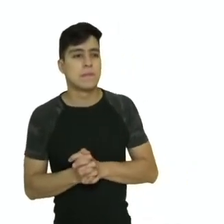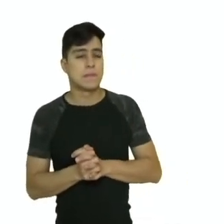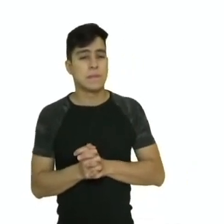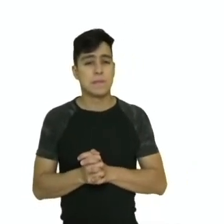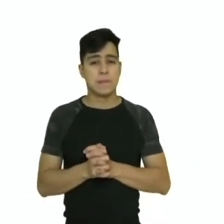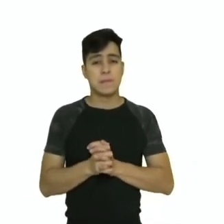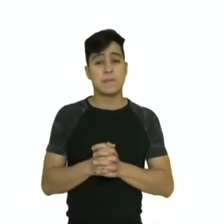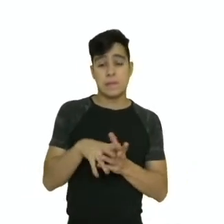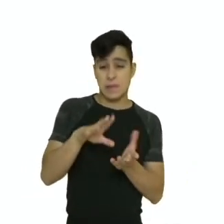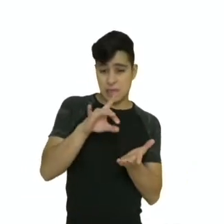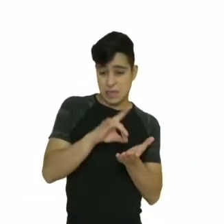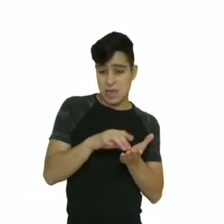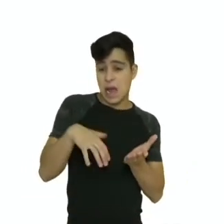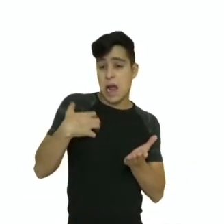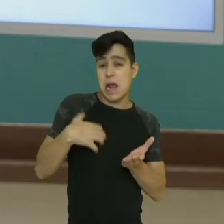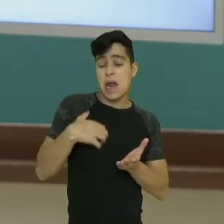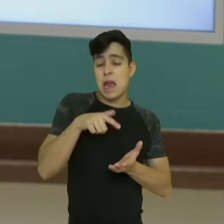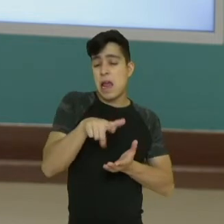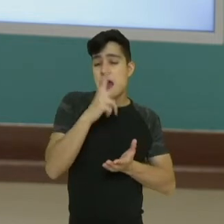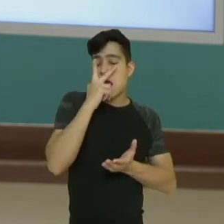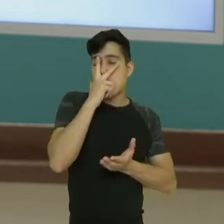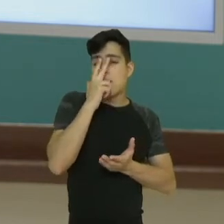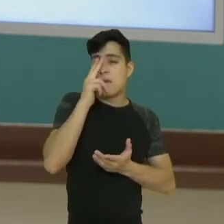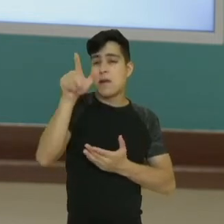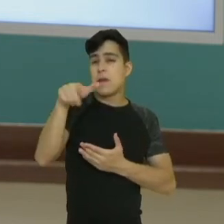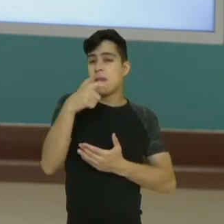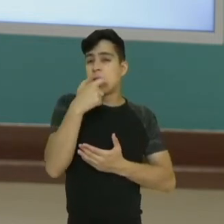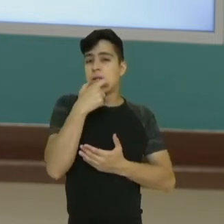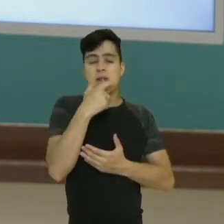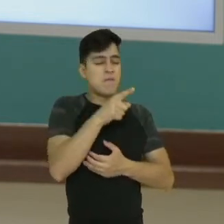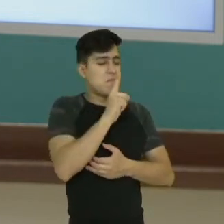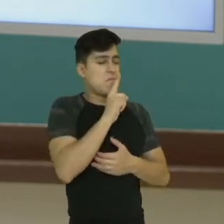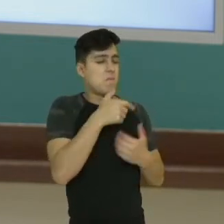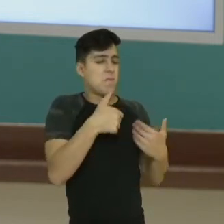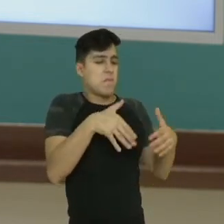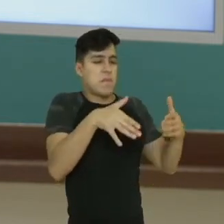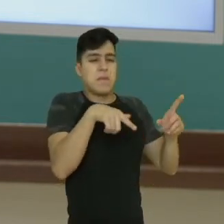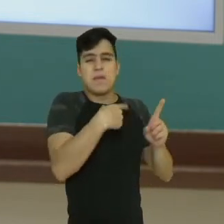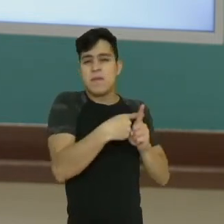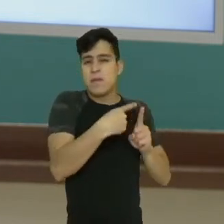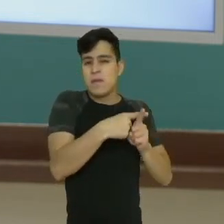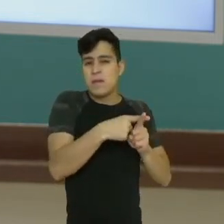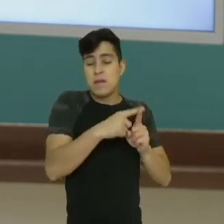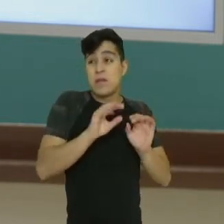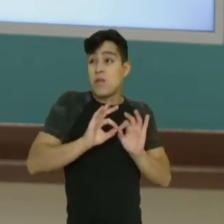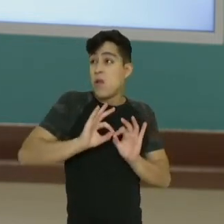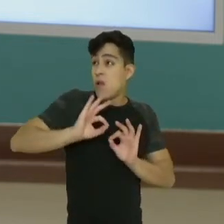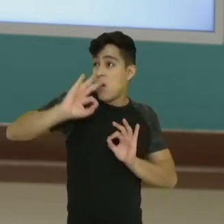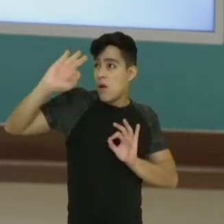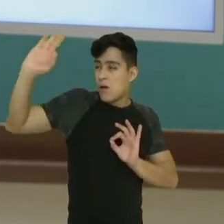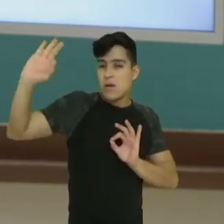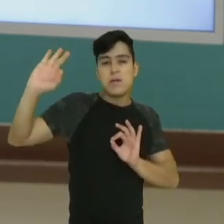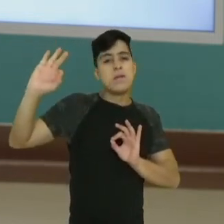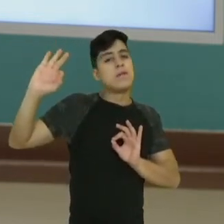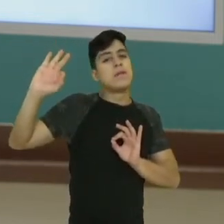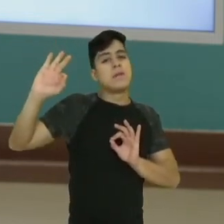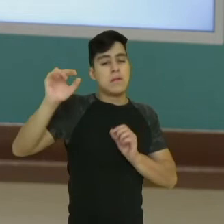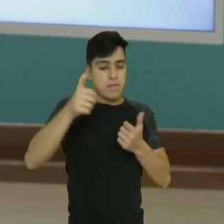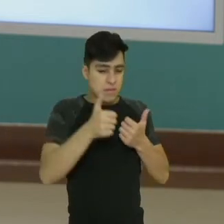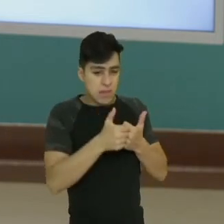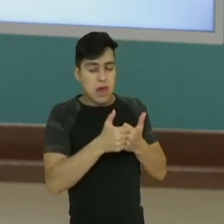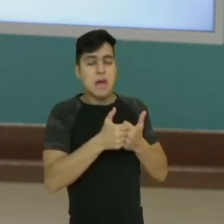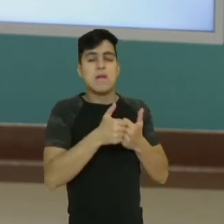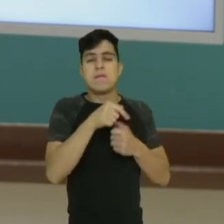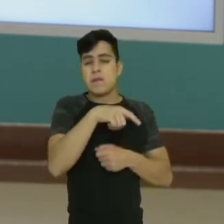Na verdade, a Argentina até achou que a Inglaterra ia deixar por isso mesmo, justamente porque, está muito longe do meu território e tudo mais, está perto da Argentina,